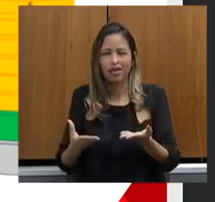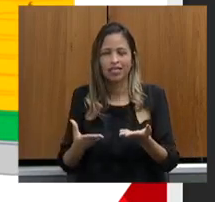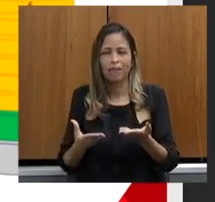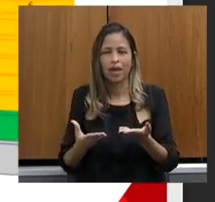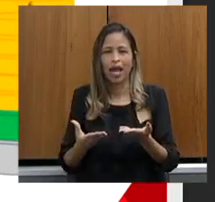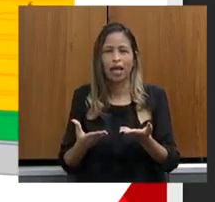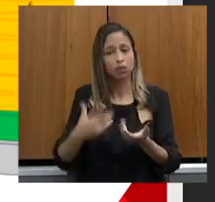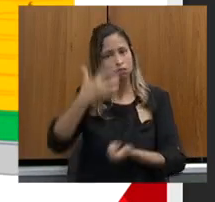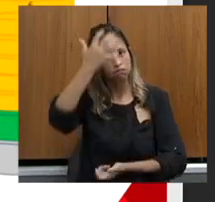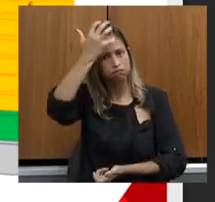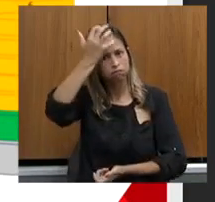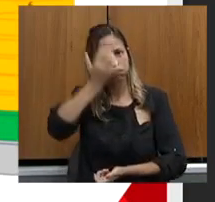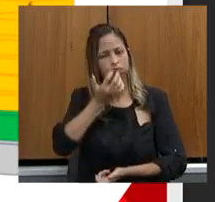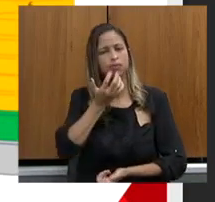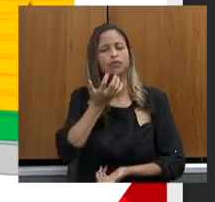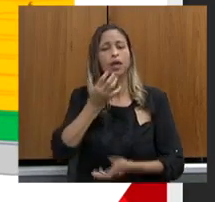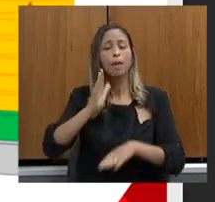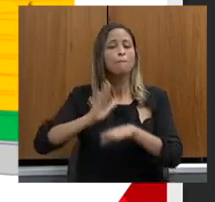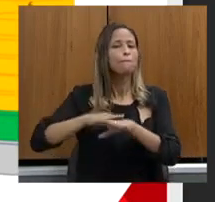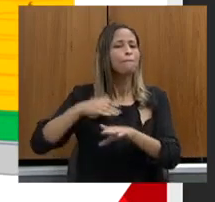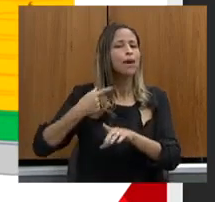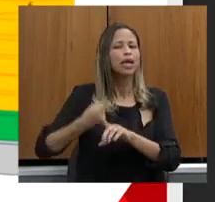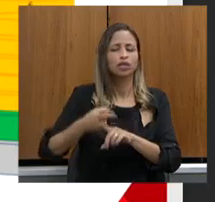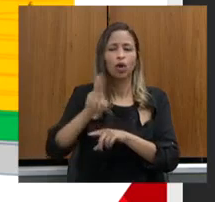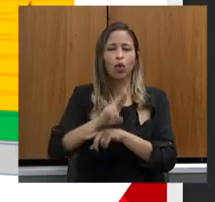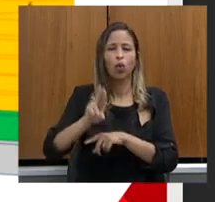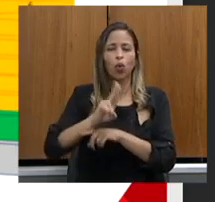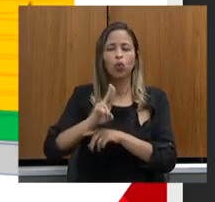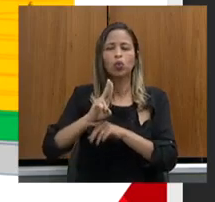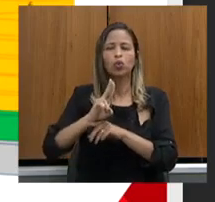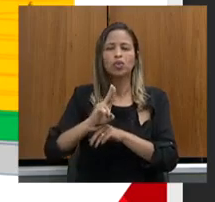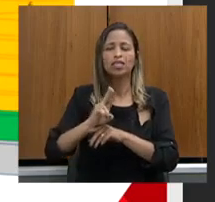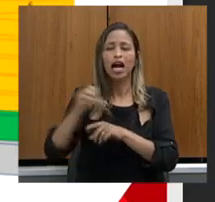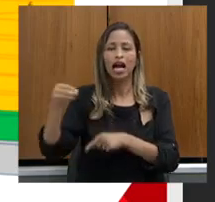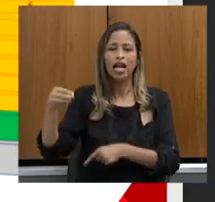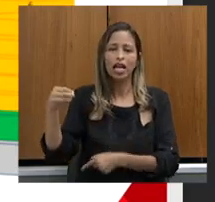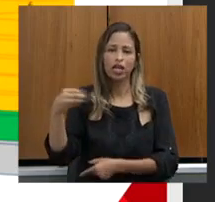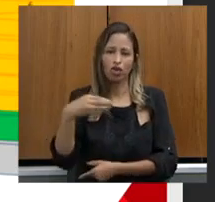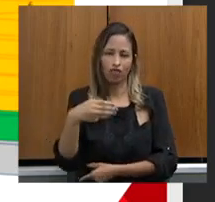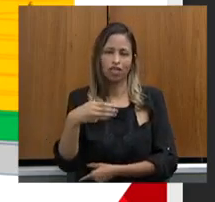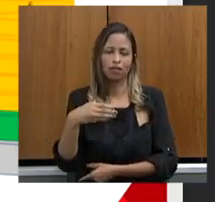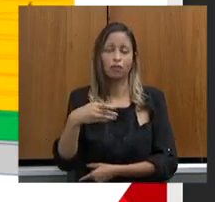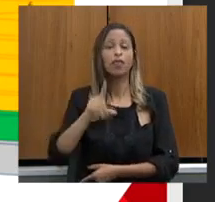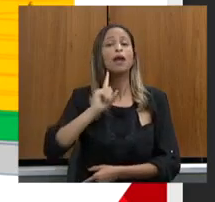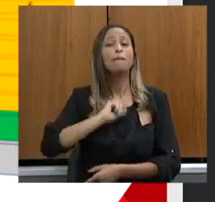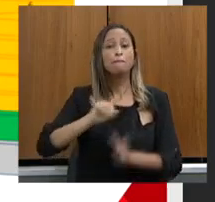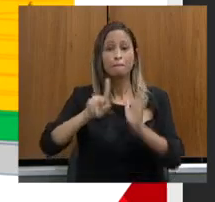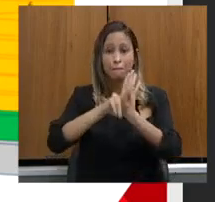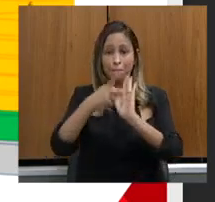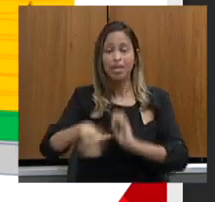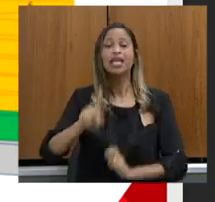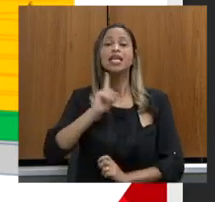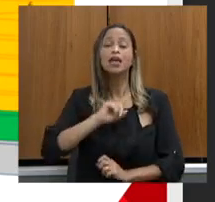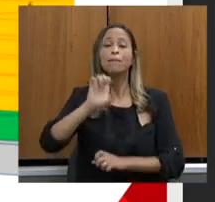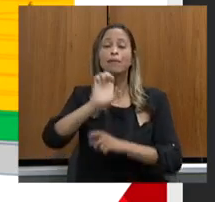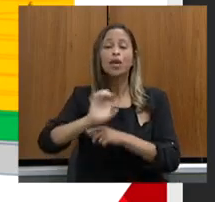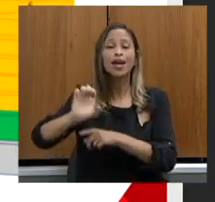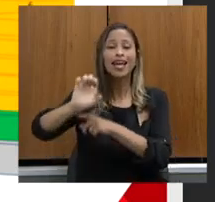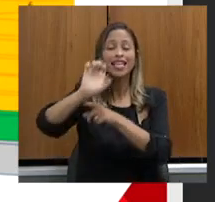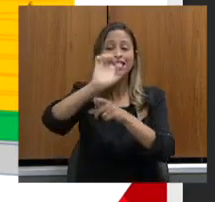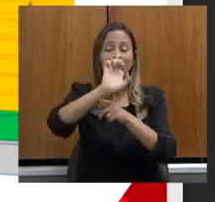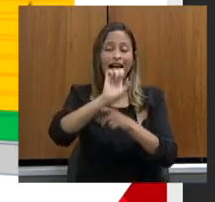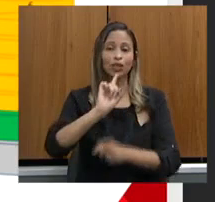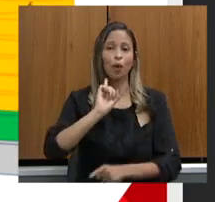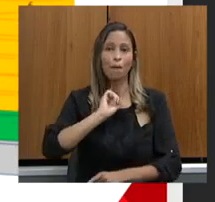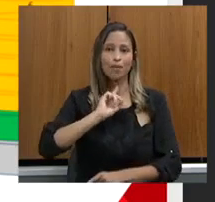bastante séria e mais do que isso que se utiliza de uma metodologia inovadora Minas Gerais foi o primeiro estado a adotar